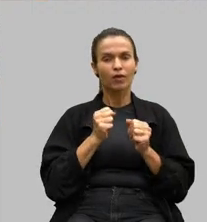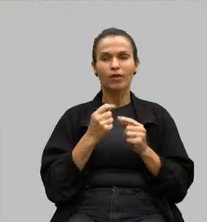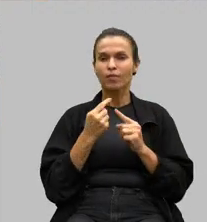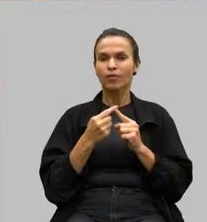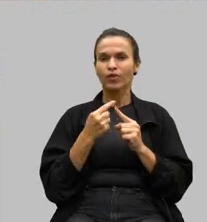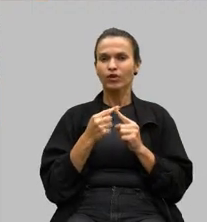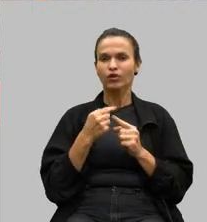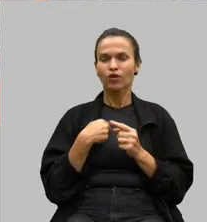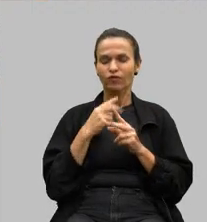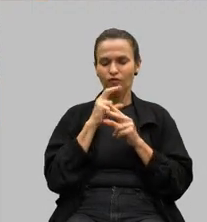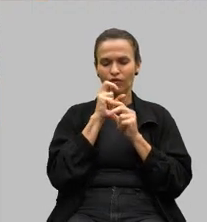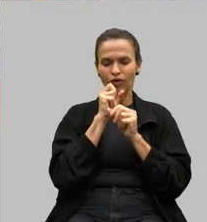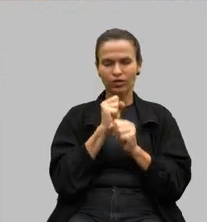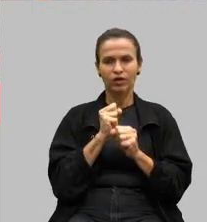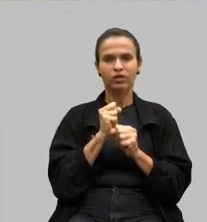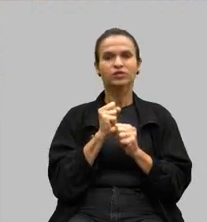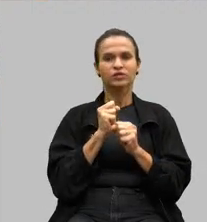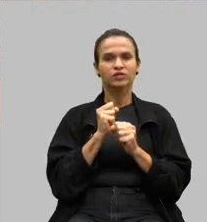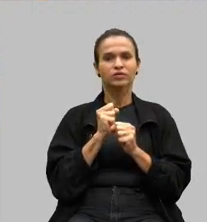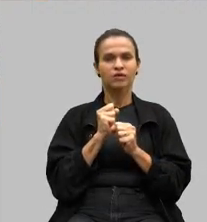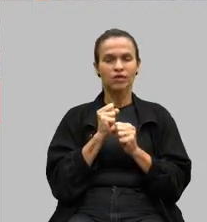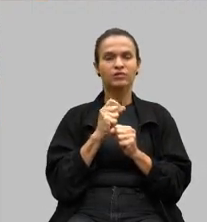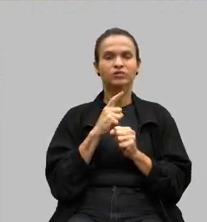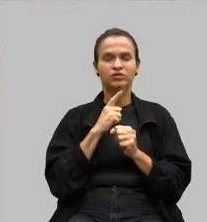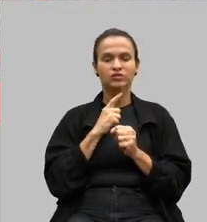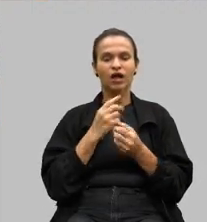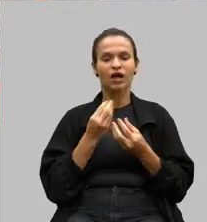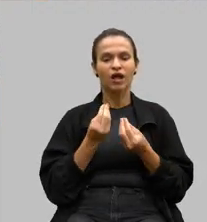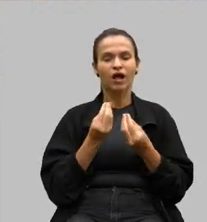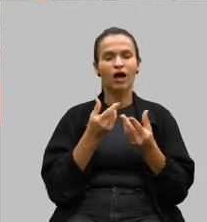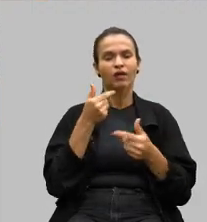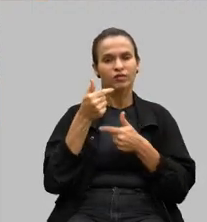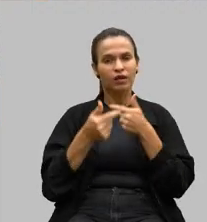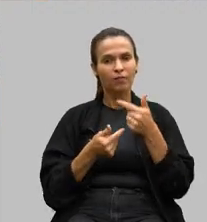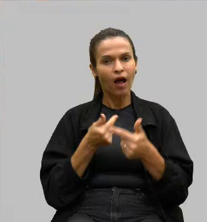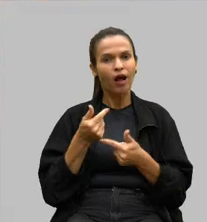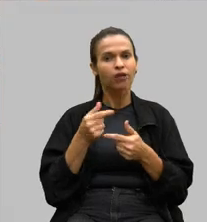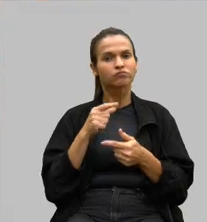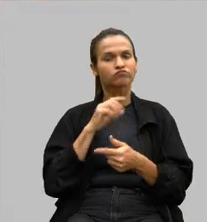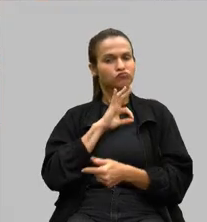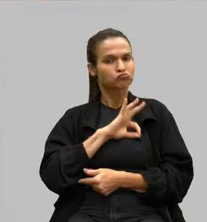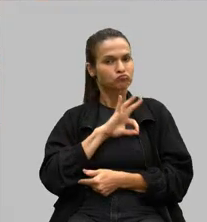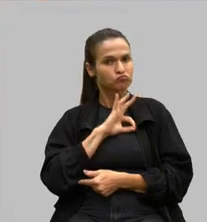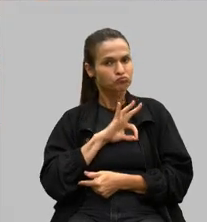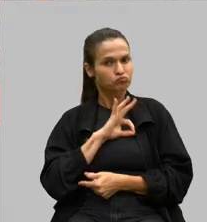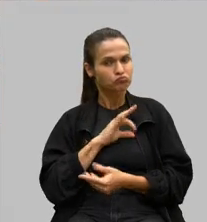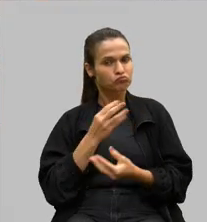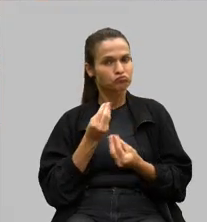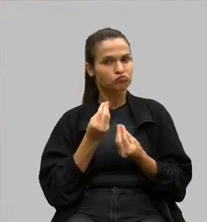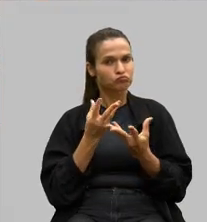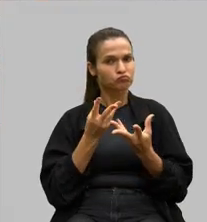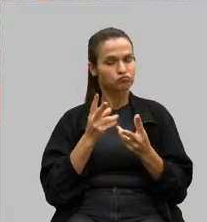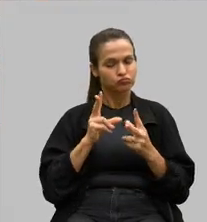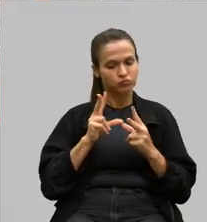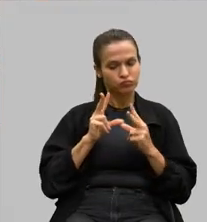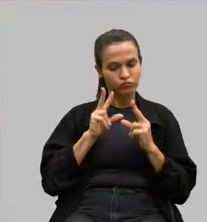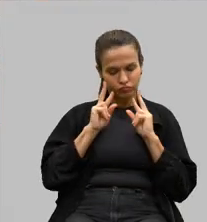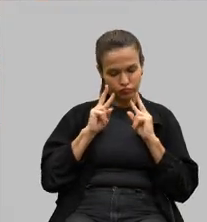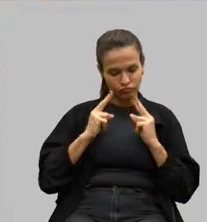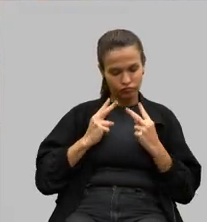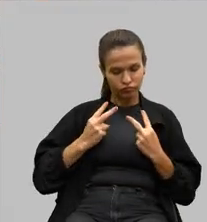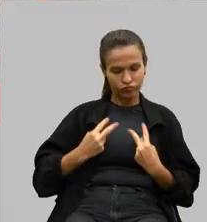fortalece todo esse potencial que gera emprego que gera renda que gera um pert de